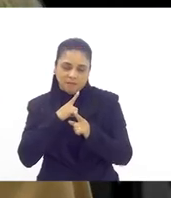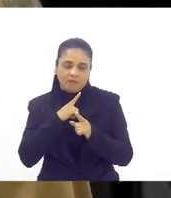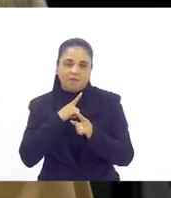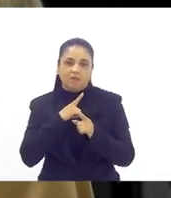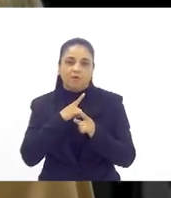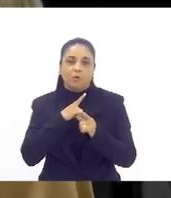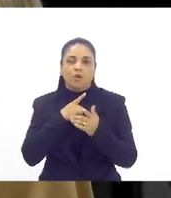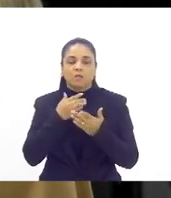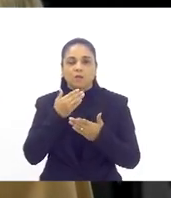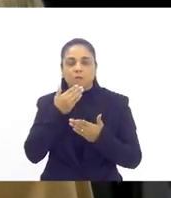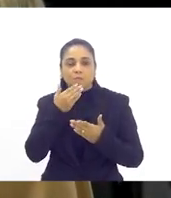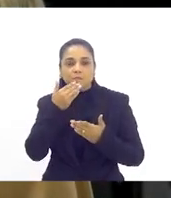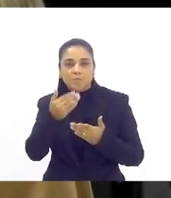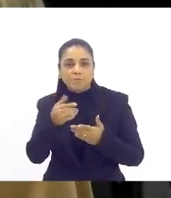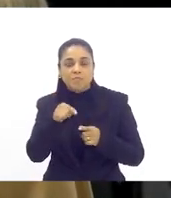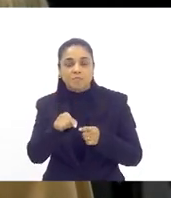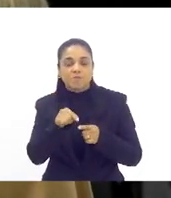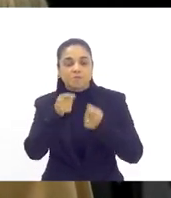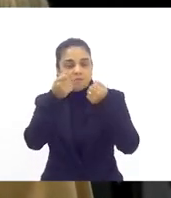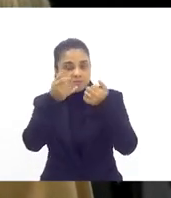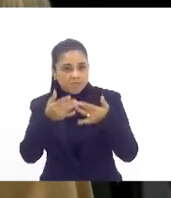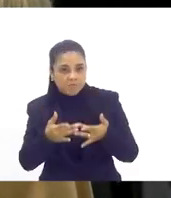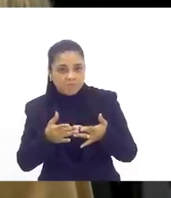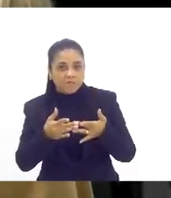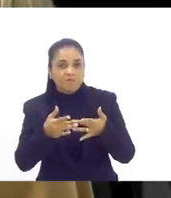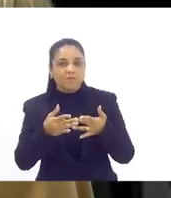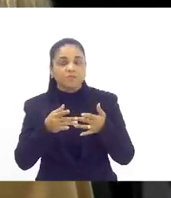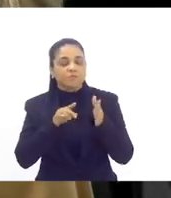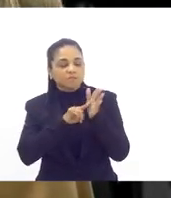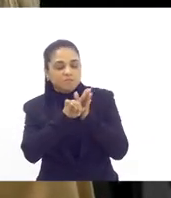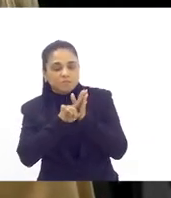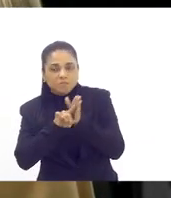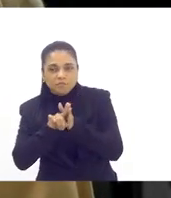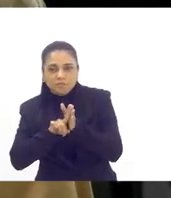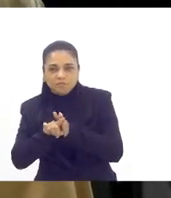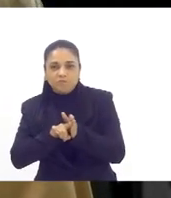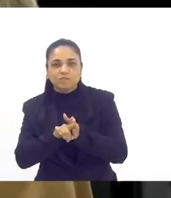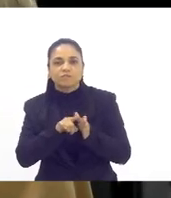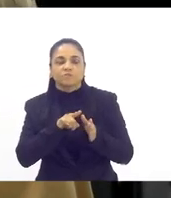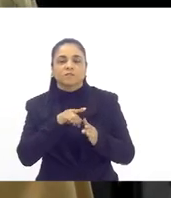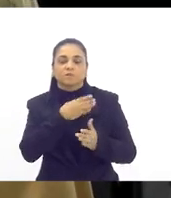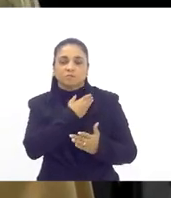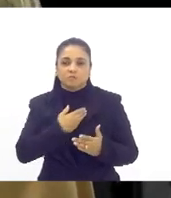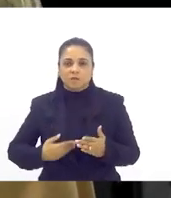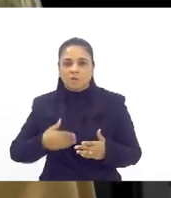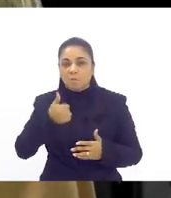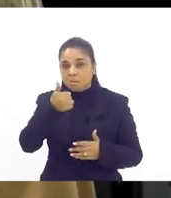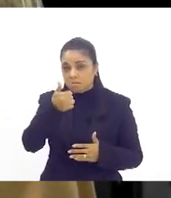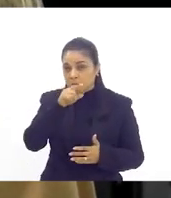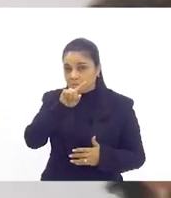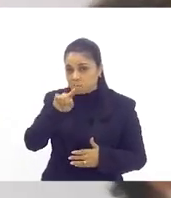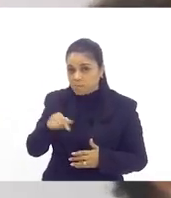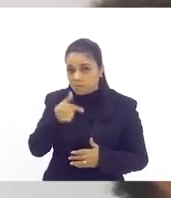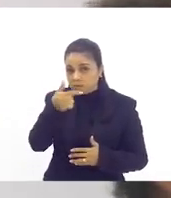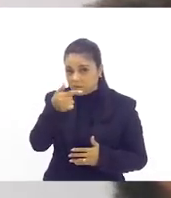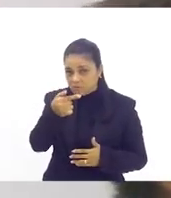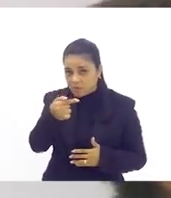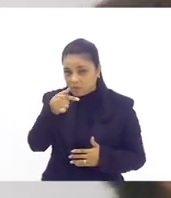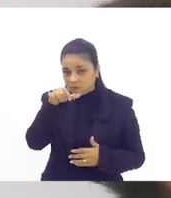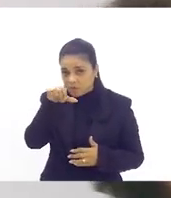da consulta pública né a participação de 1079 é